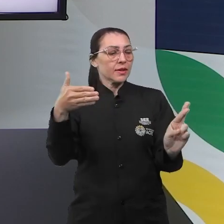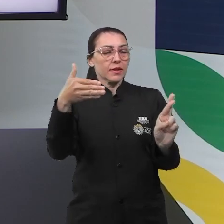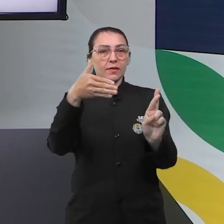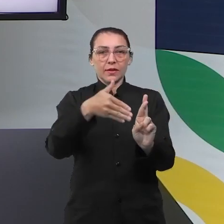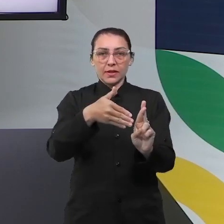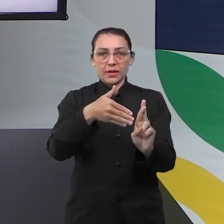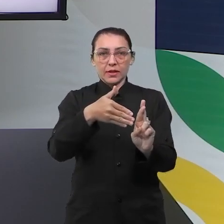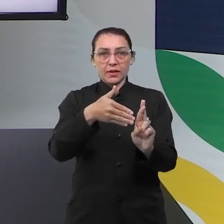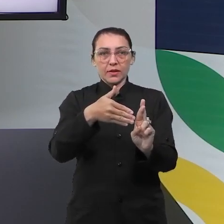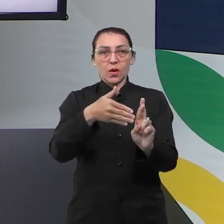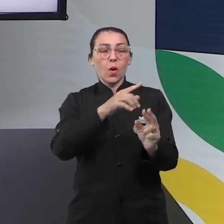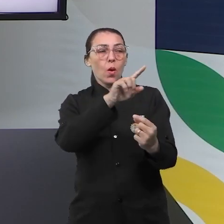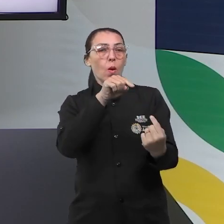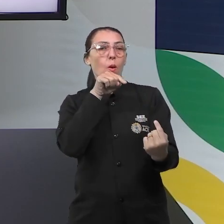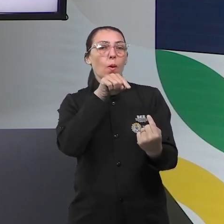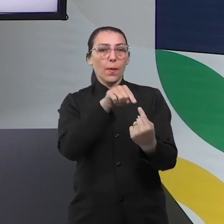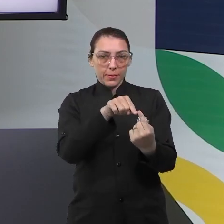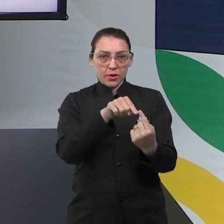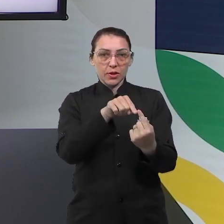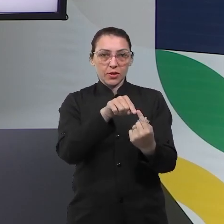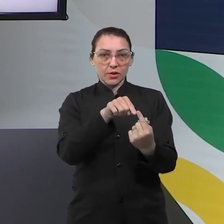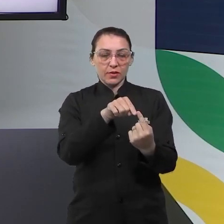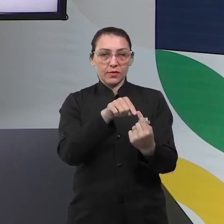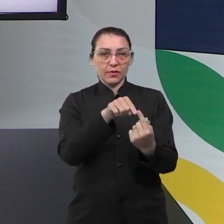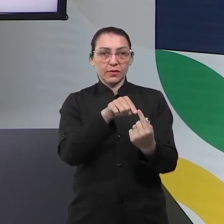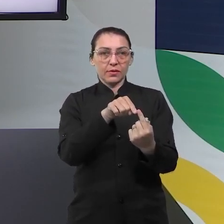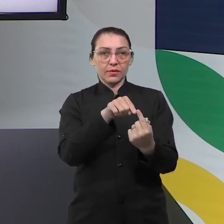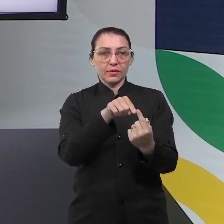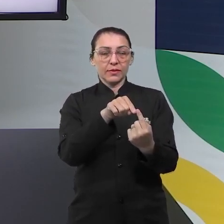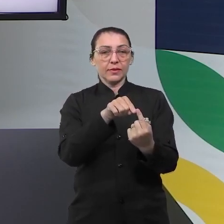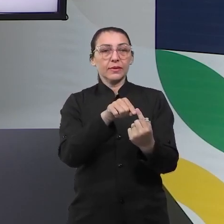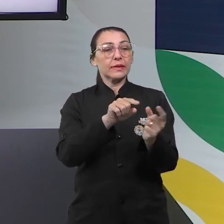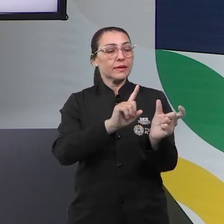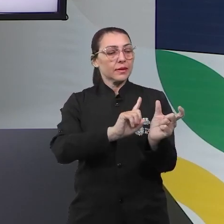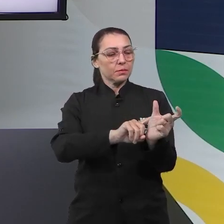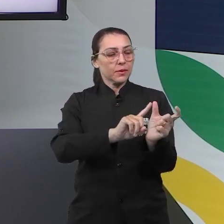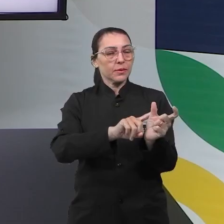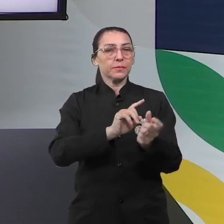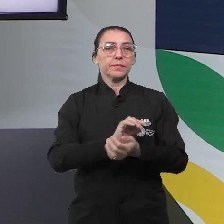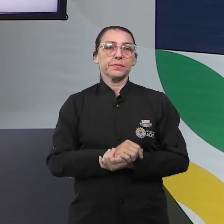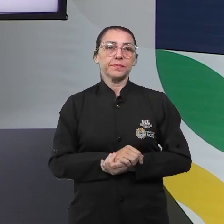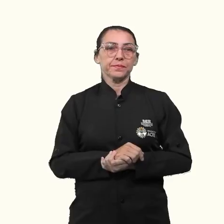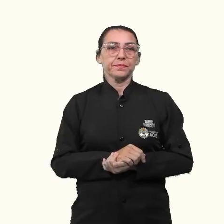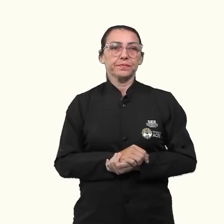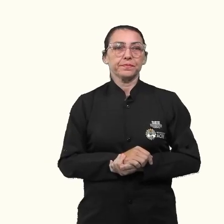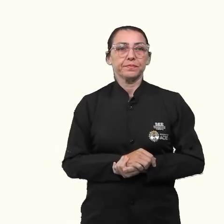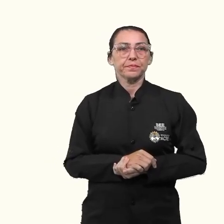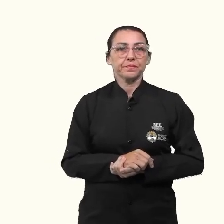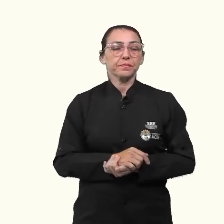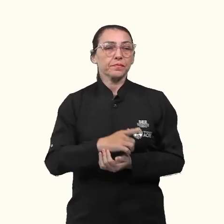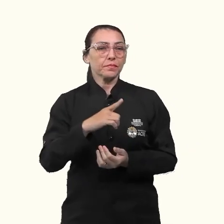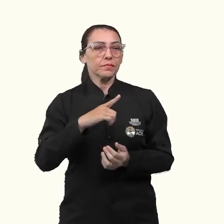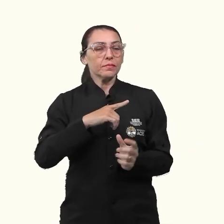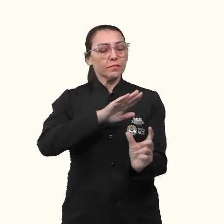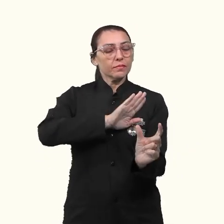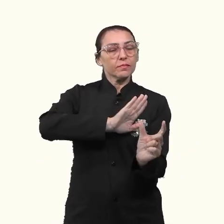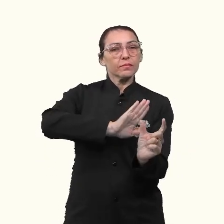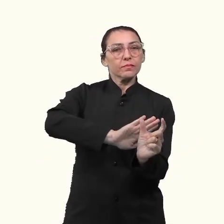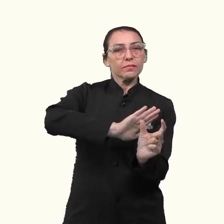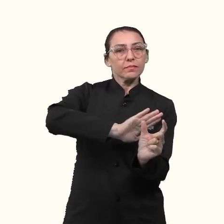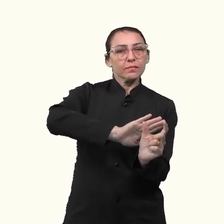algo objetivo, literal da palavra. Para além disso, nós temos